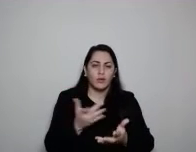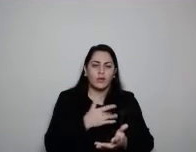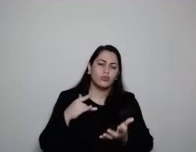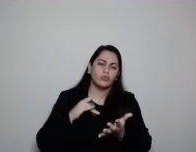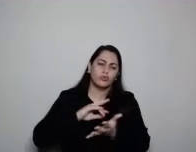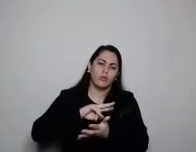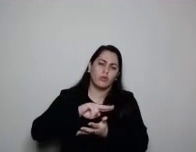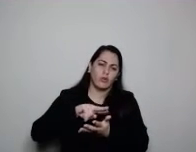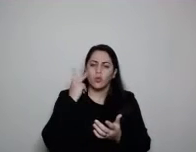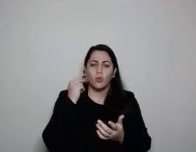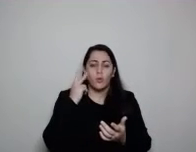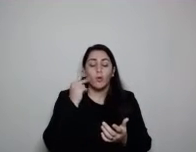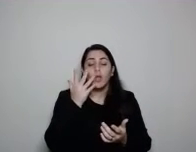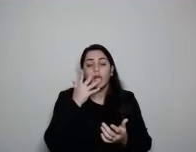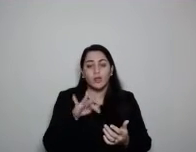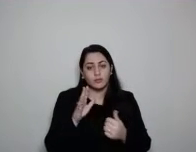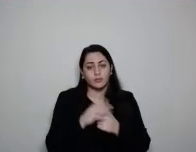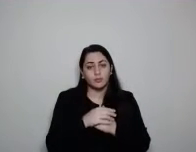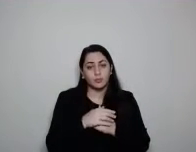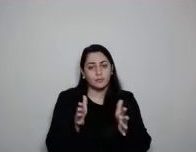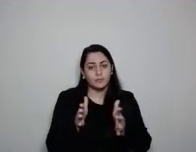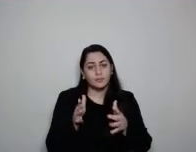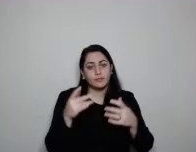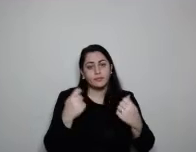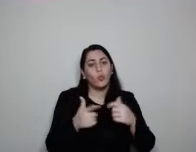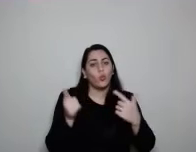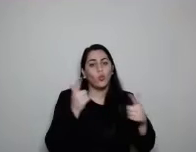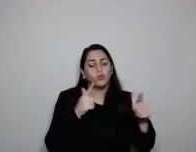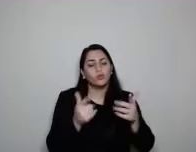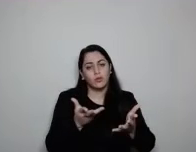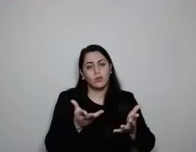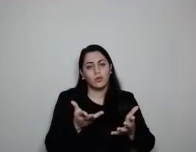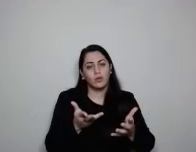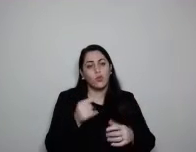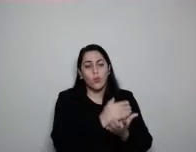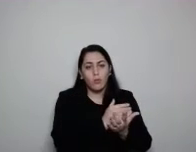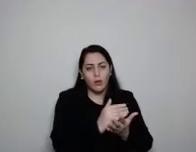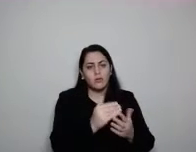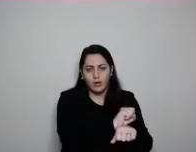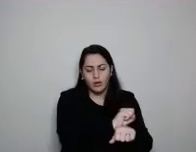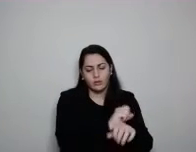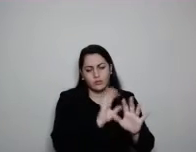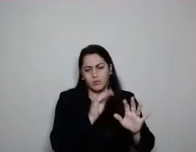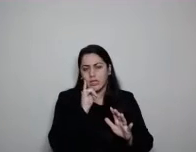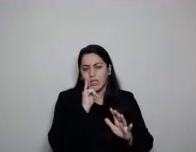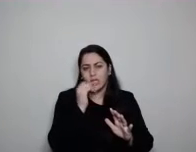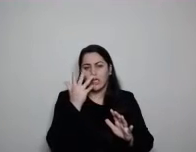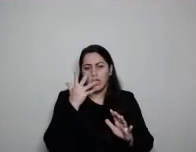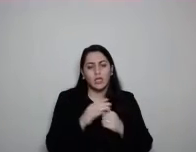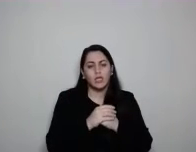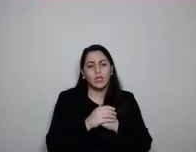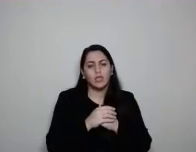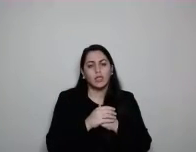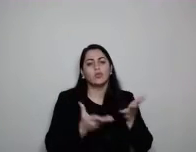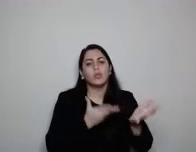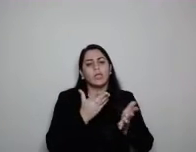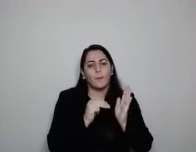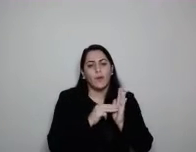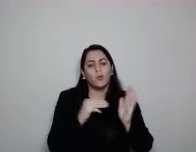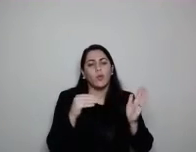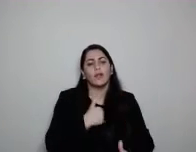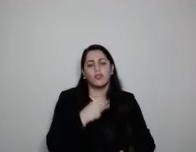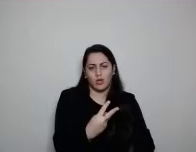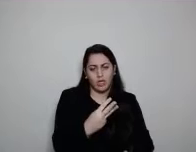é muito comum que o magistrado, ele está sentenciando, o processo vai terminar, a criança está fazendo o método Denver, por